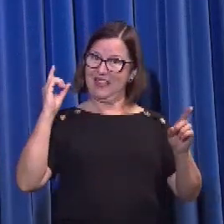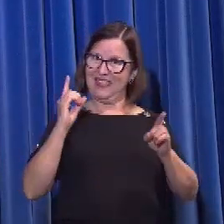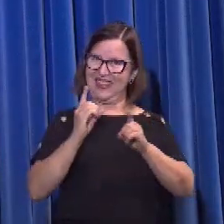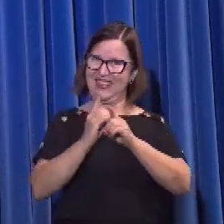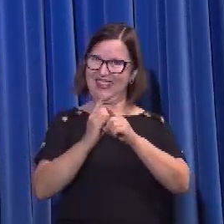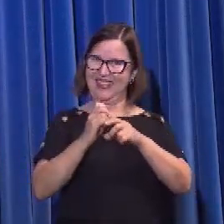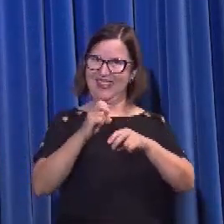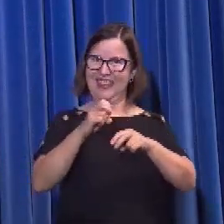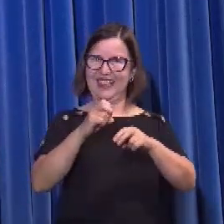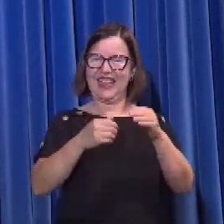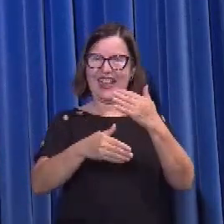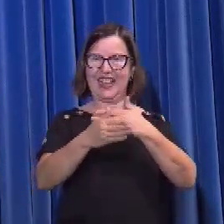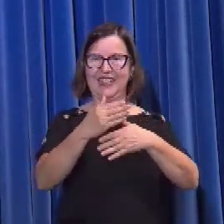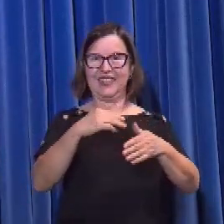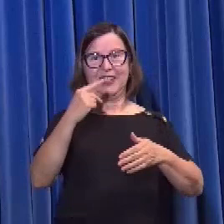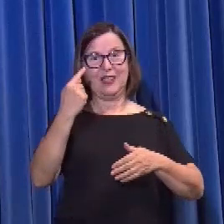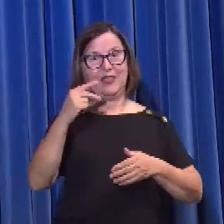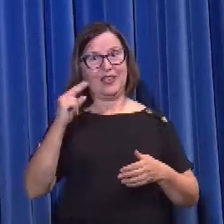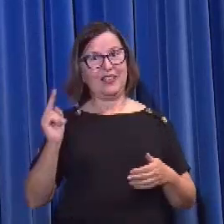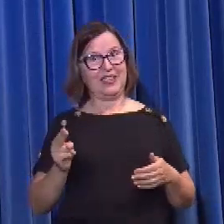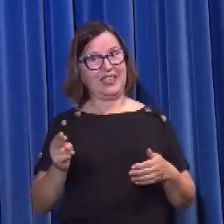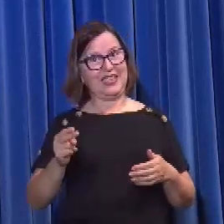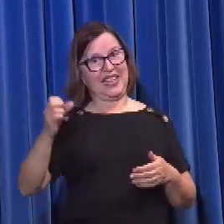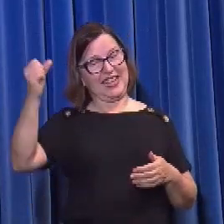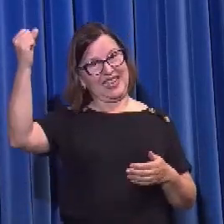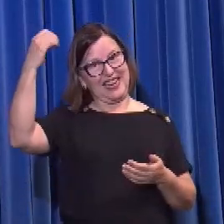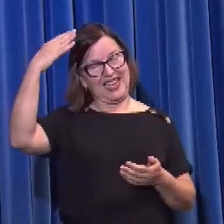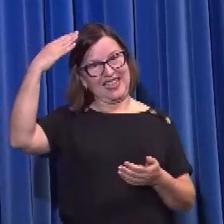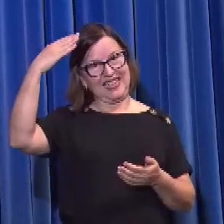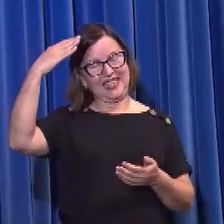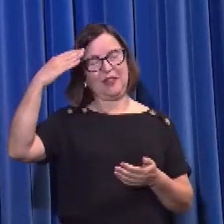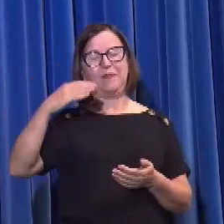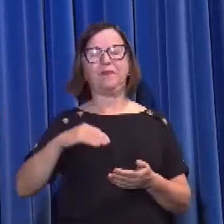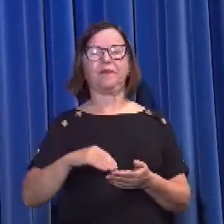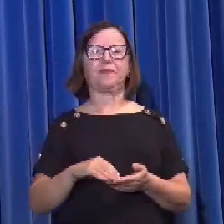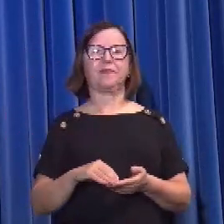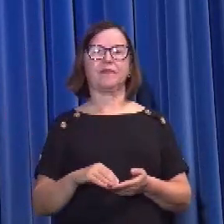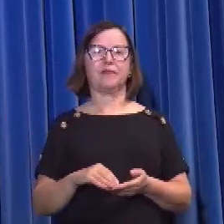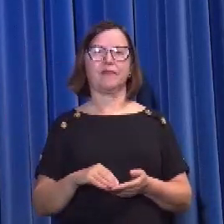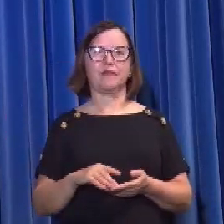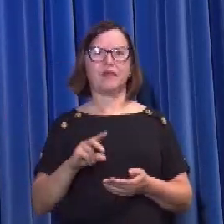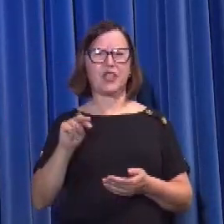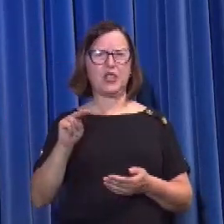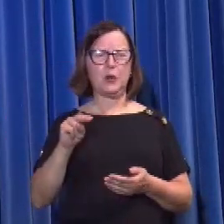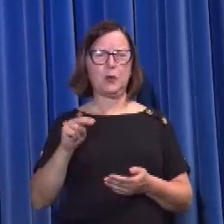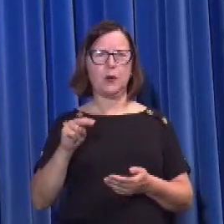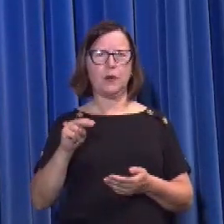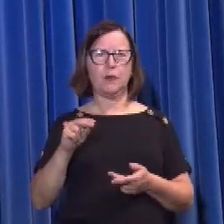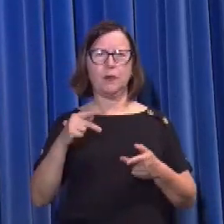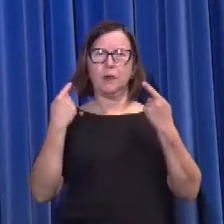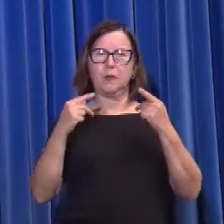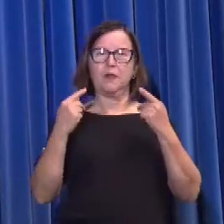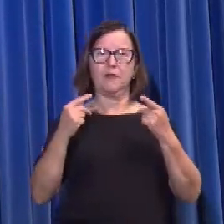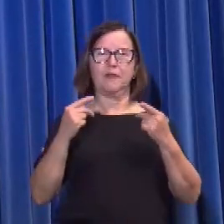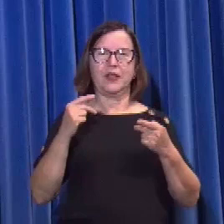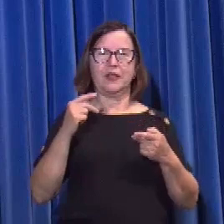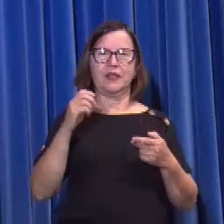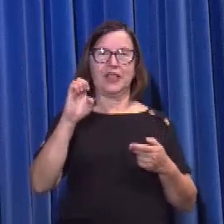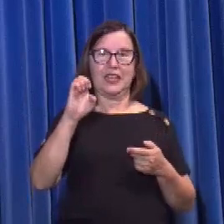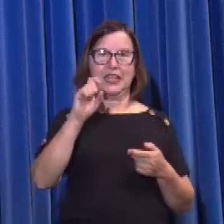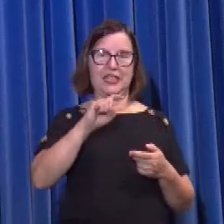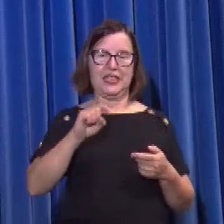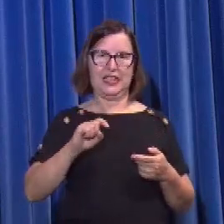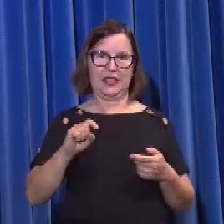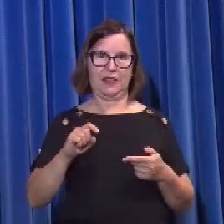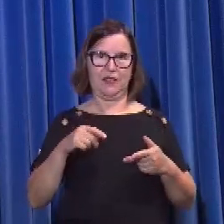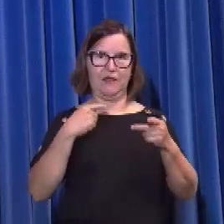Ele, agora eu não disse isso, mas estou dizendo agora, como disse o profeta Ezequiel, é Ele quem tira o meu coração de pedra e